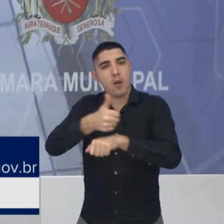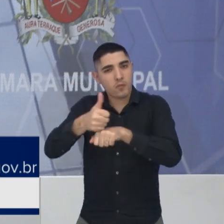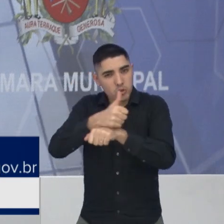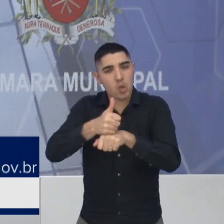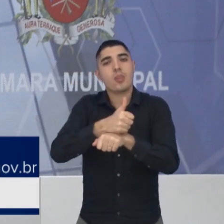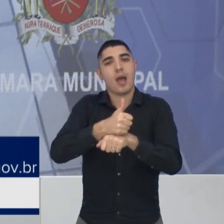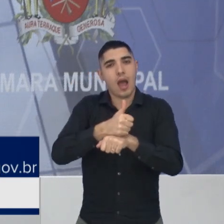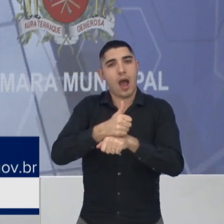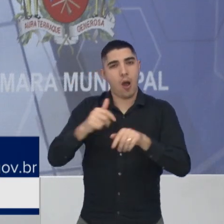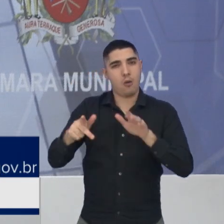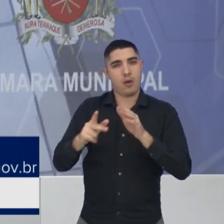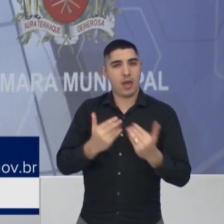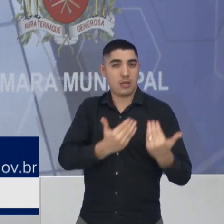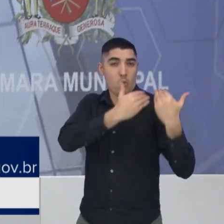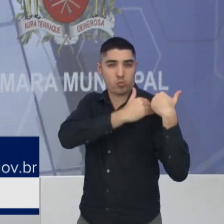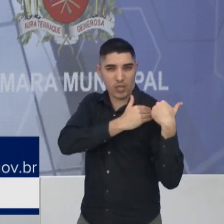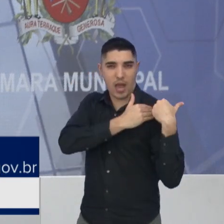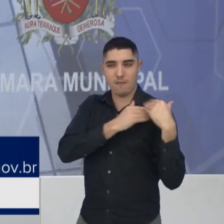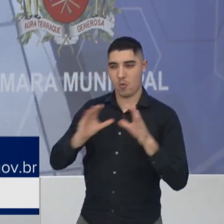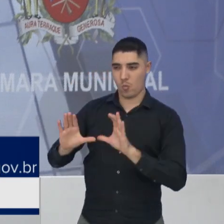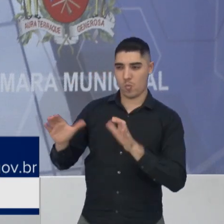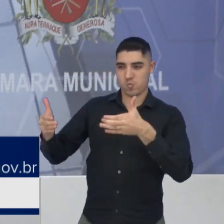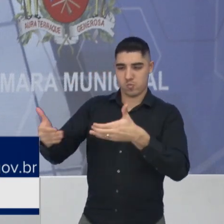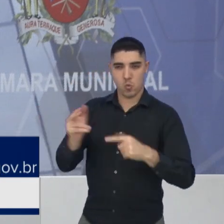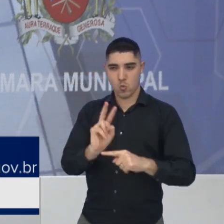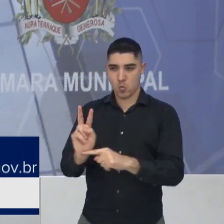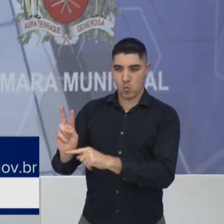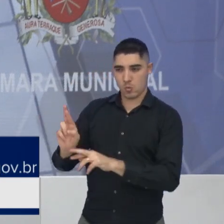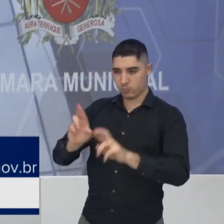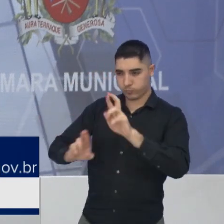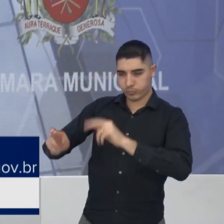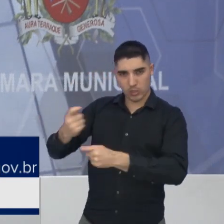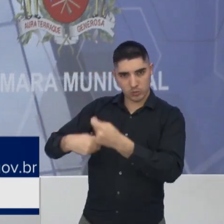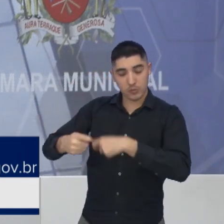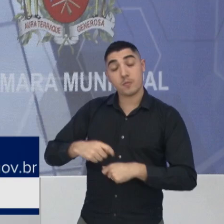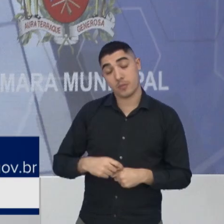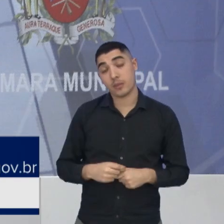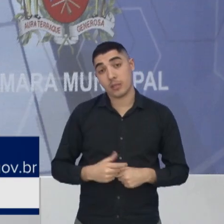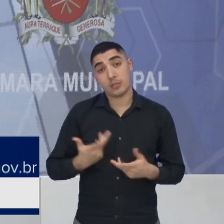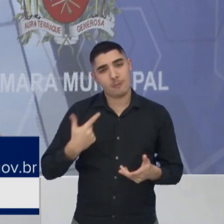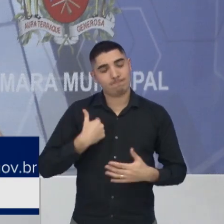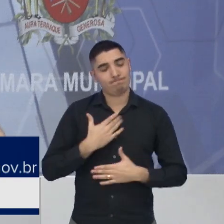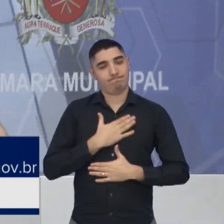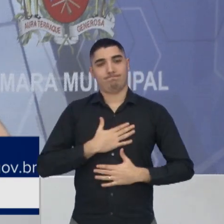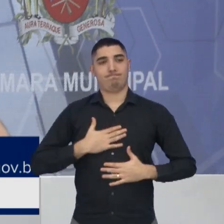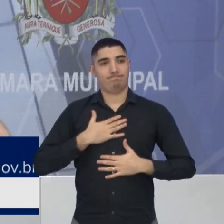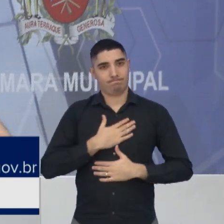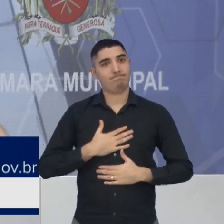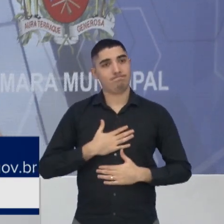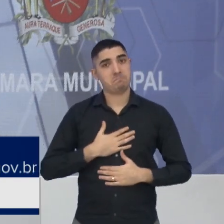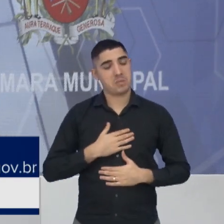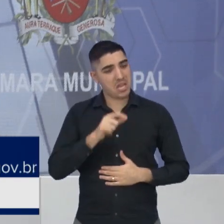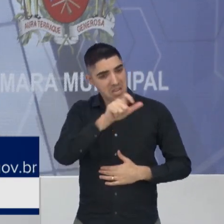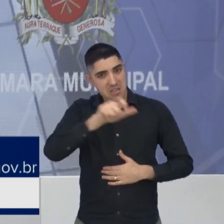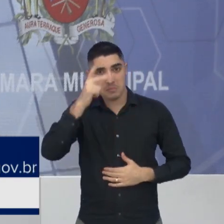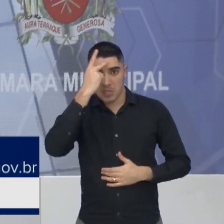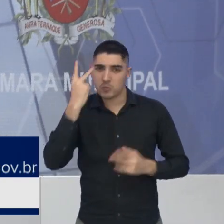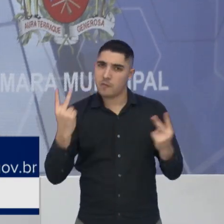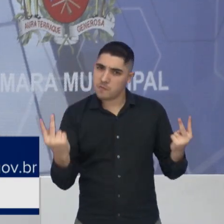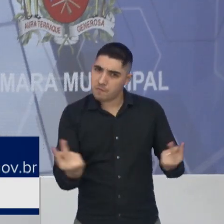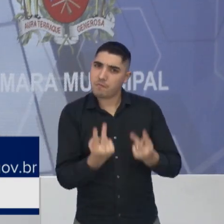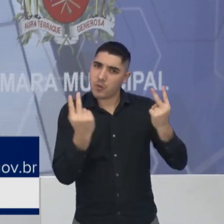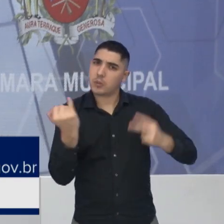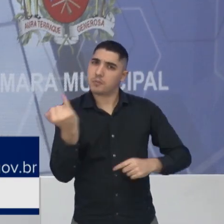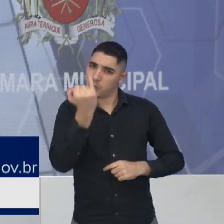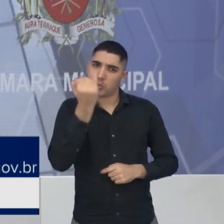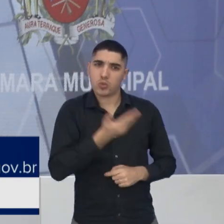ligadas ao ramo condominial, e foi muito prazeroso poder valorizar essas pessoas